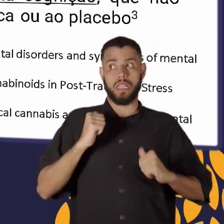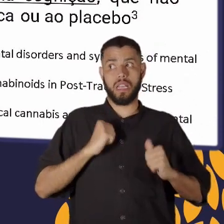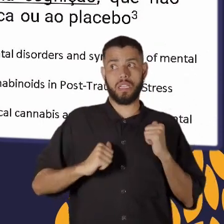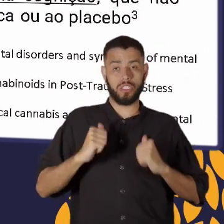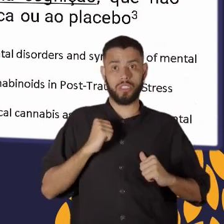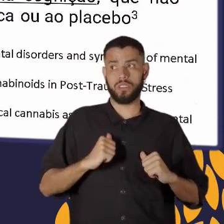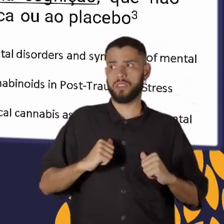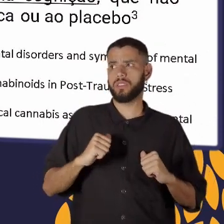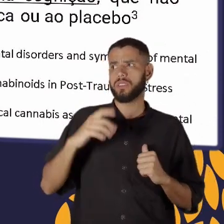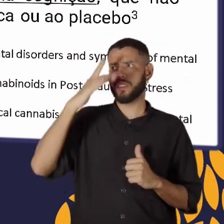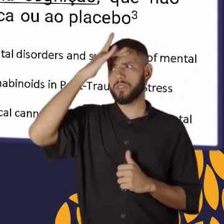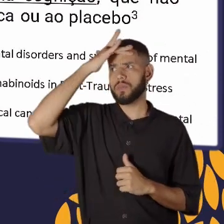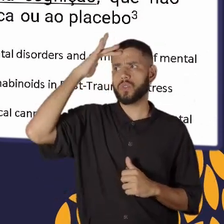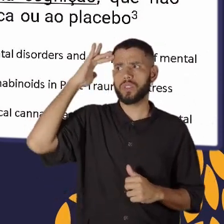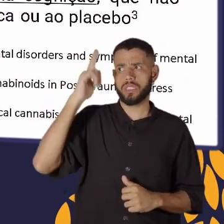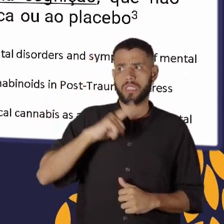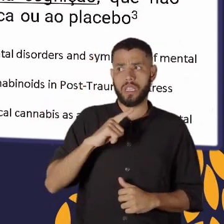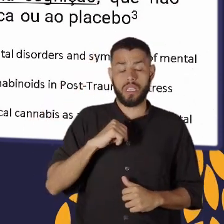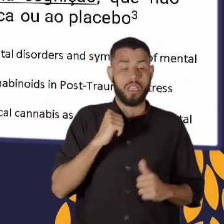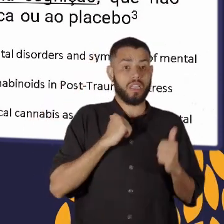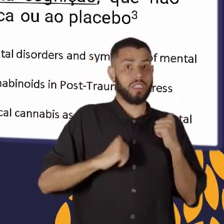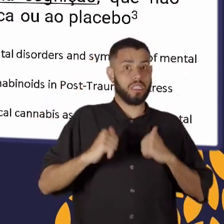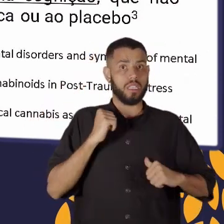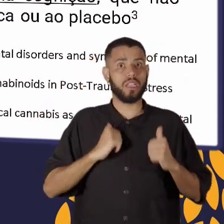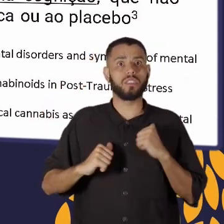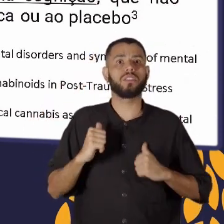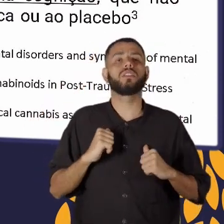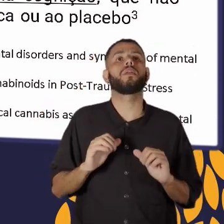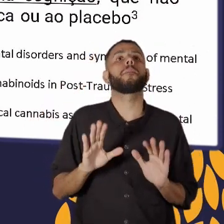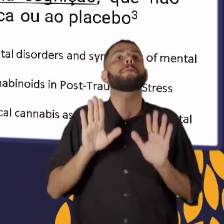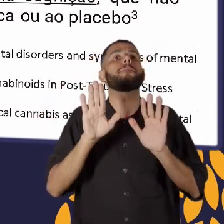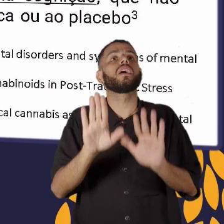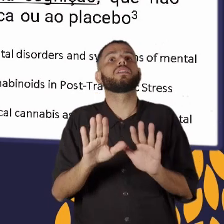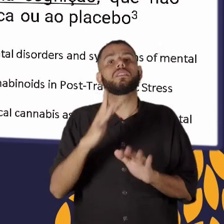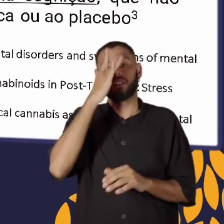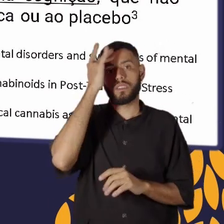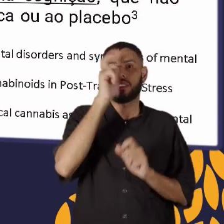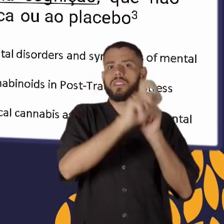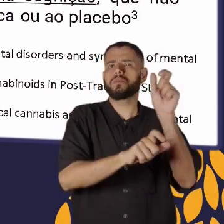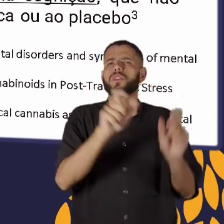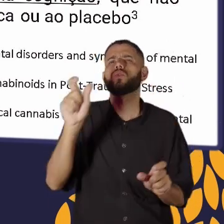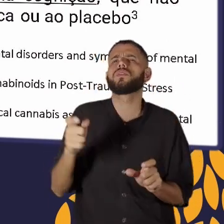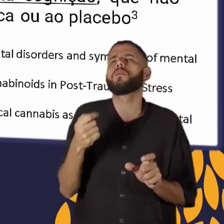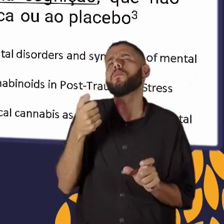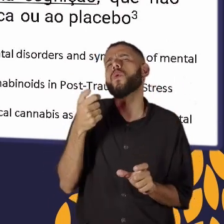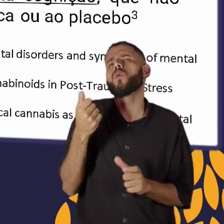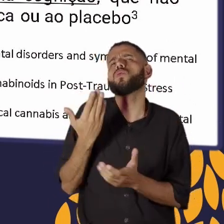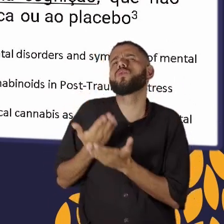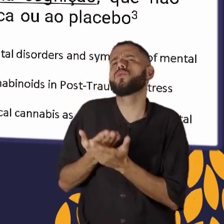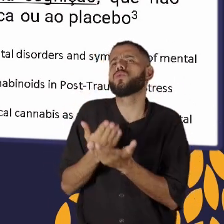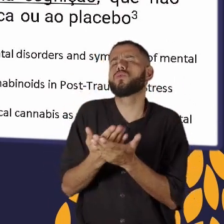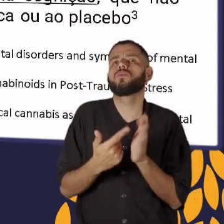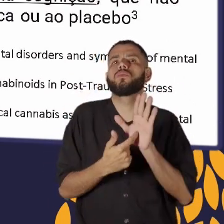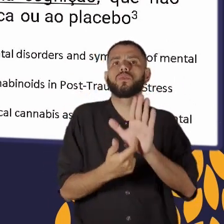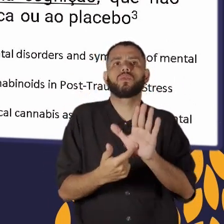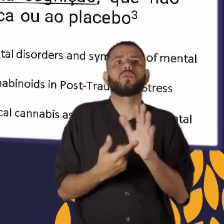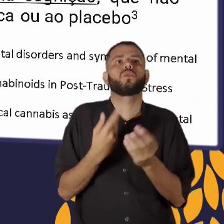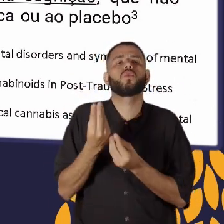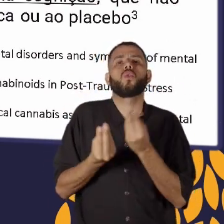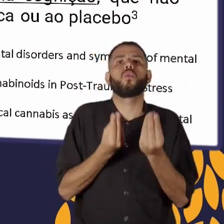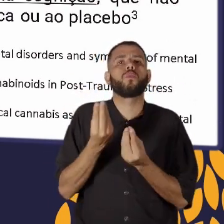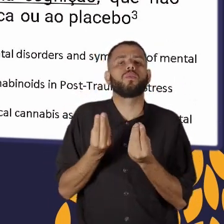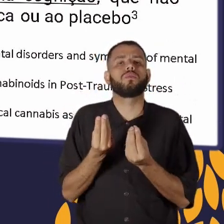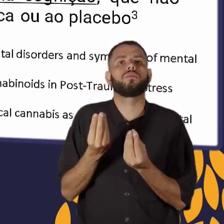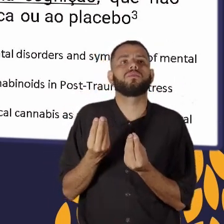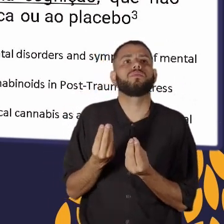tem as pessoas que têm transtorno de ansiedade, né? E que para essas pessoas são poucos estudos que observam como desfecho primário.